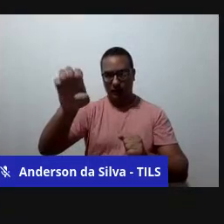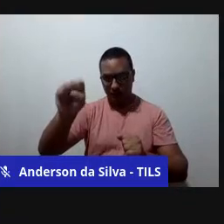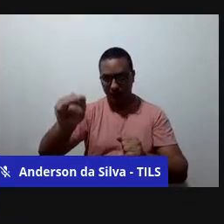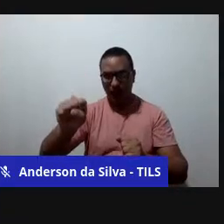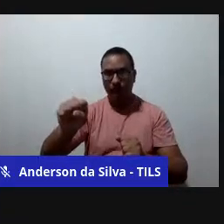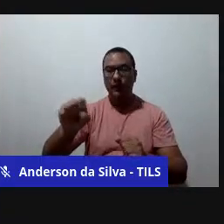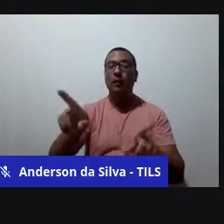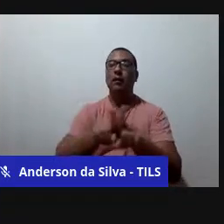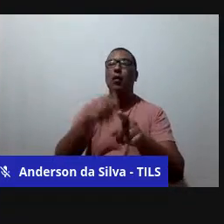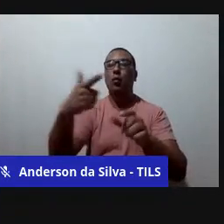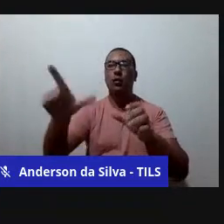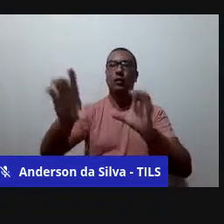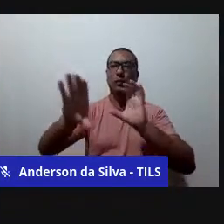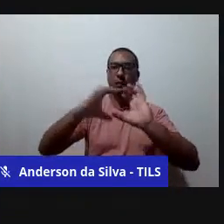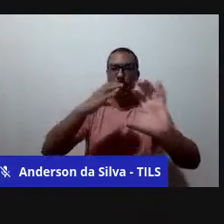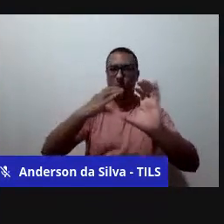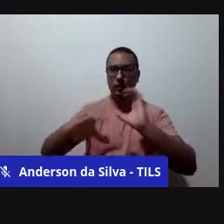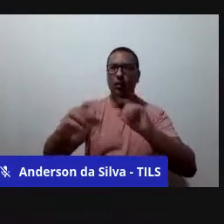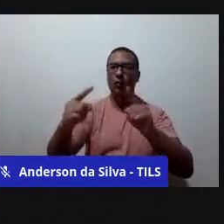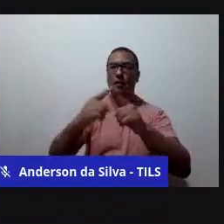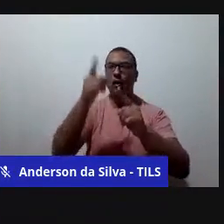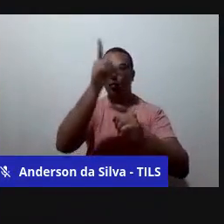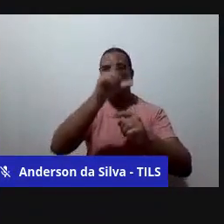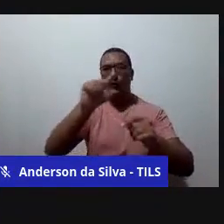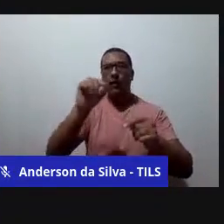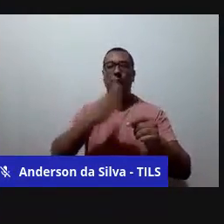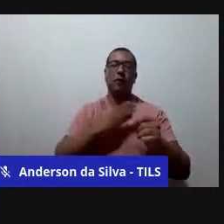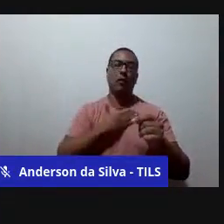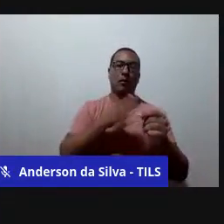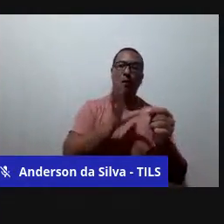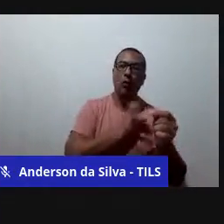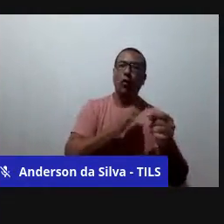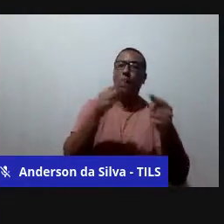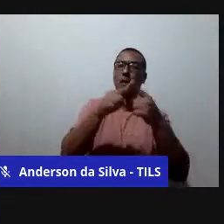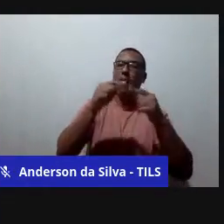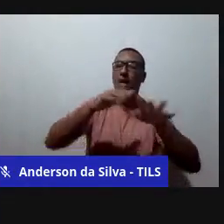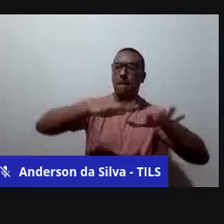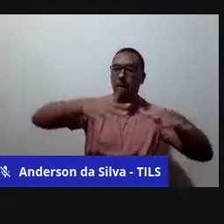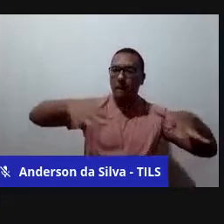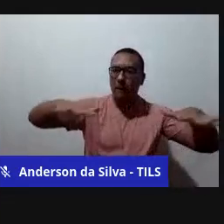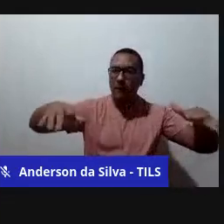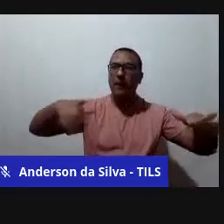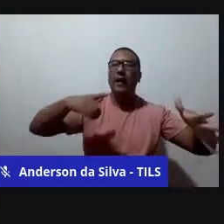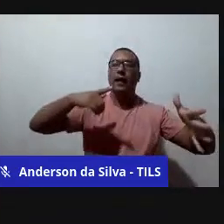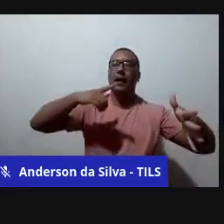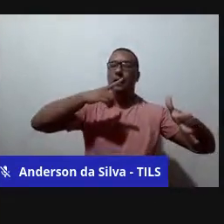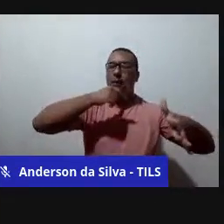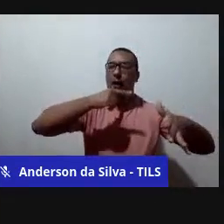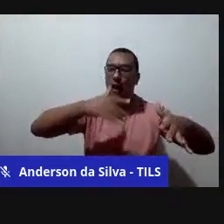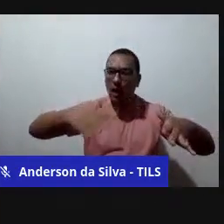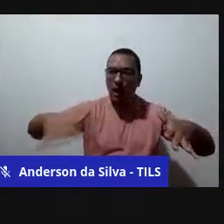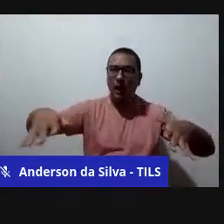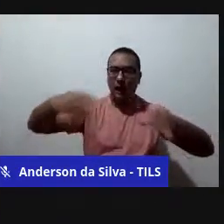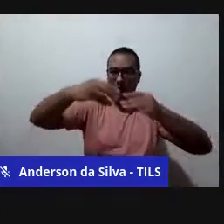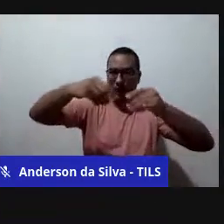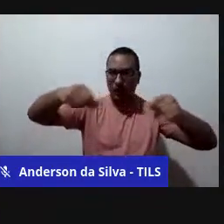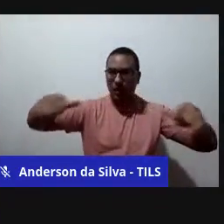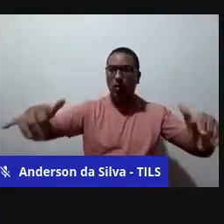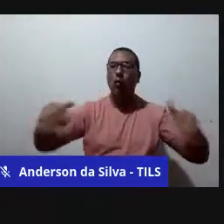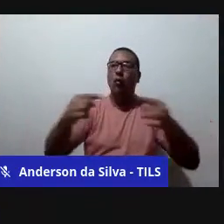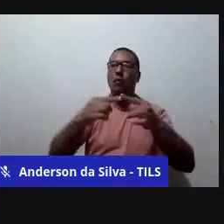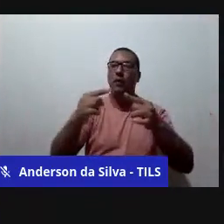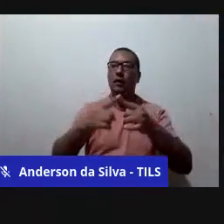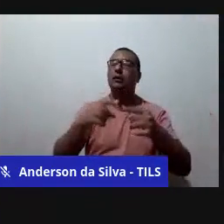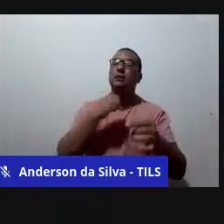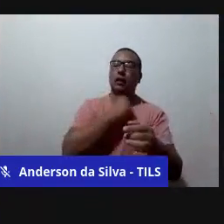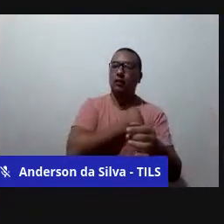chama-se Luar do Meu Bem, que tem um caráter de beira de praia, um caráter mais festivo, assim. Tem muita saudade,